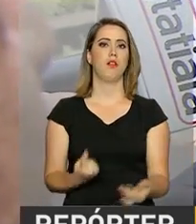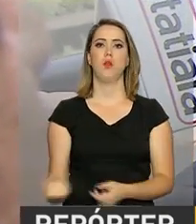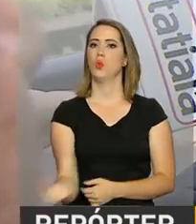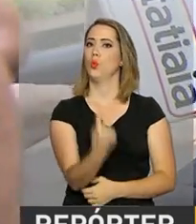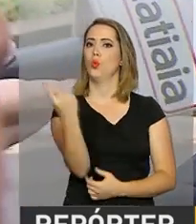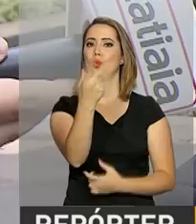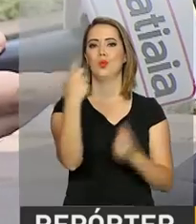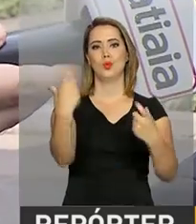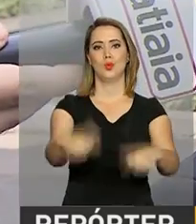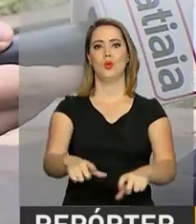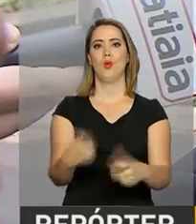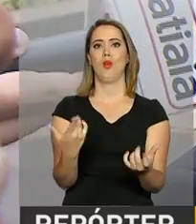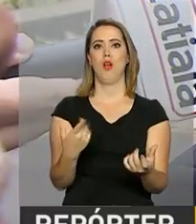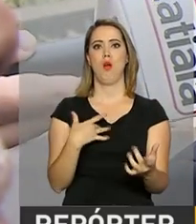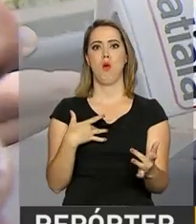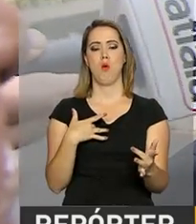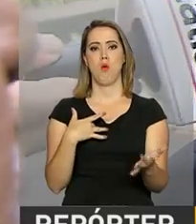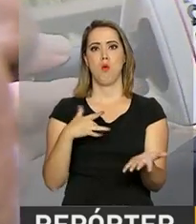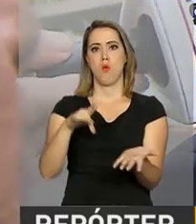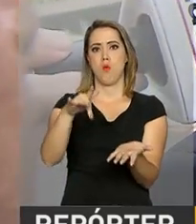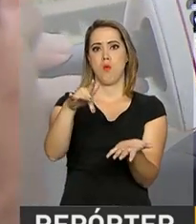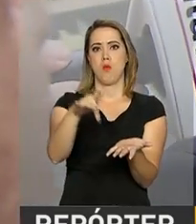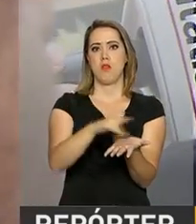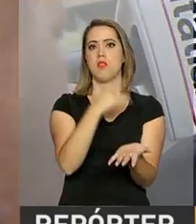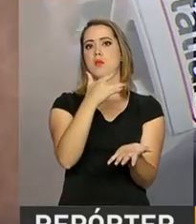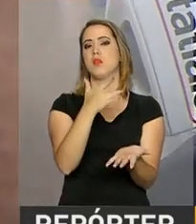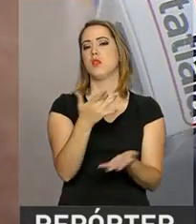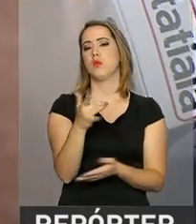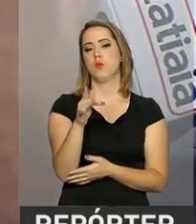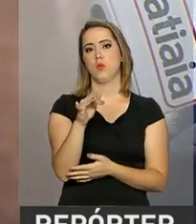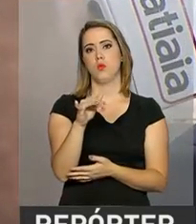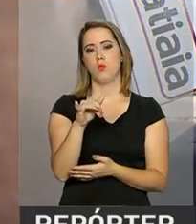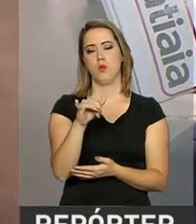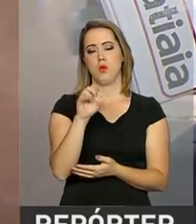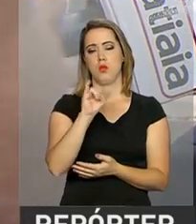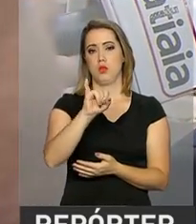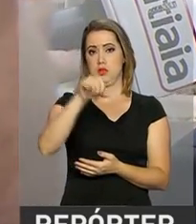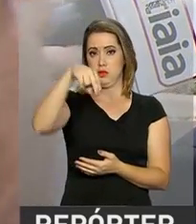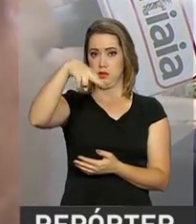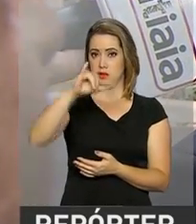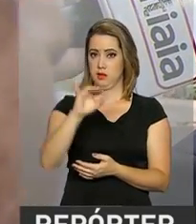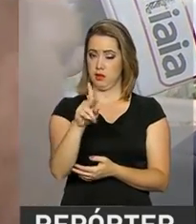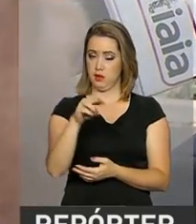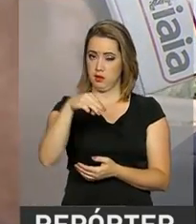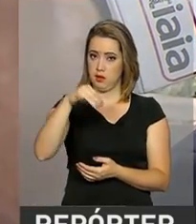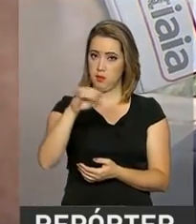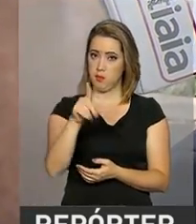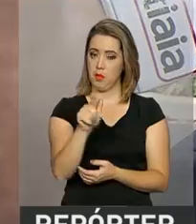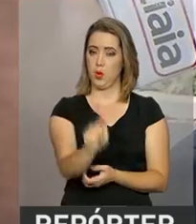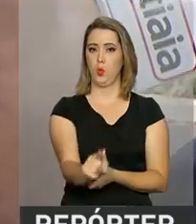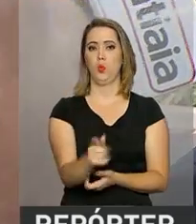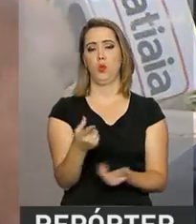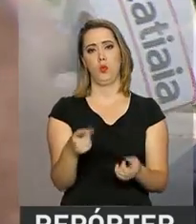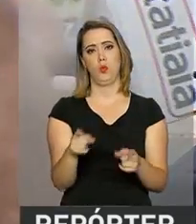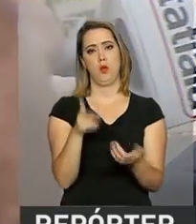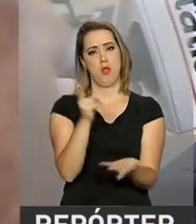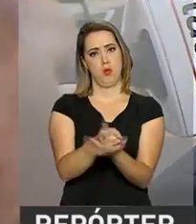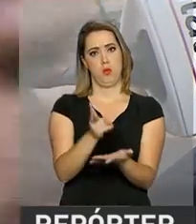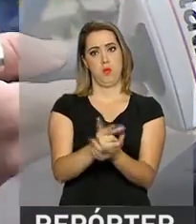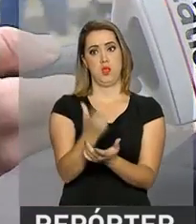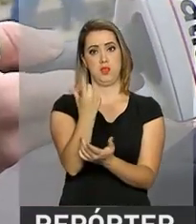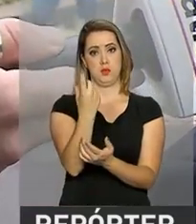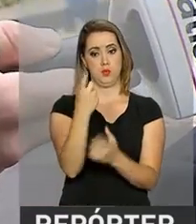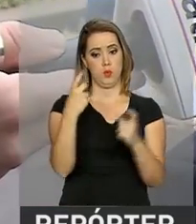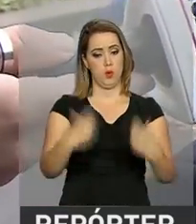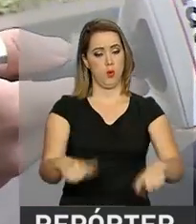único ambiente inimigos na medida que você coloca numa mesma prisão embora separado em